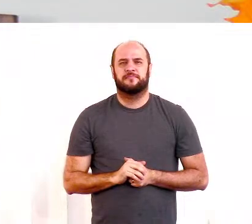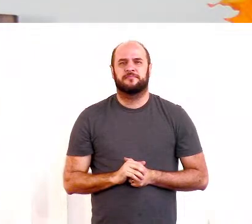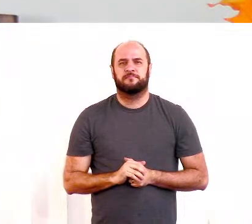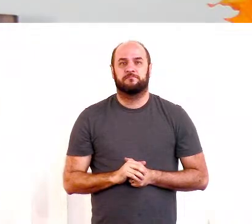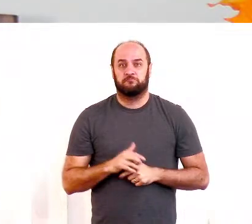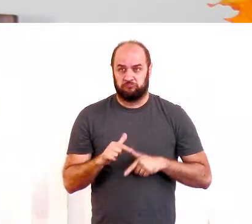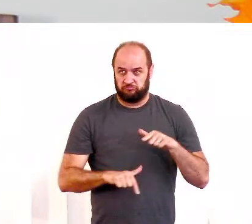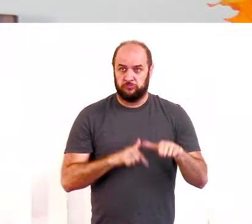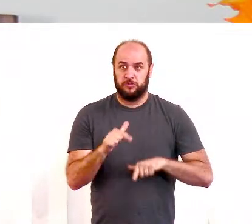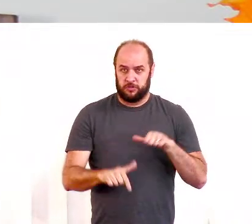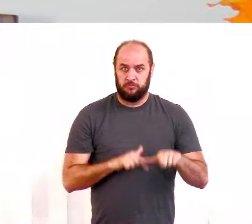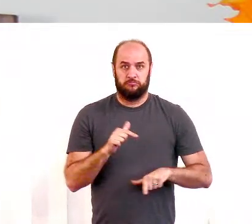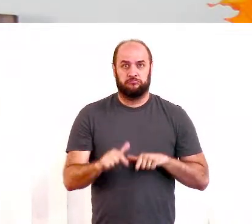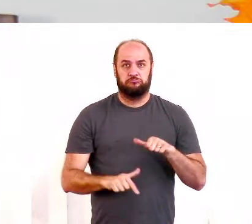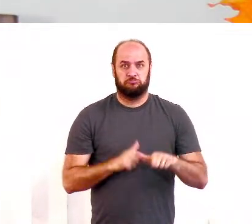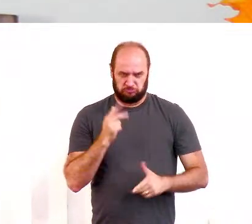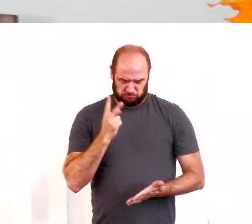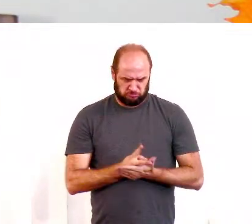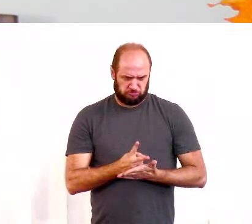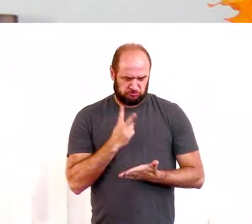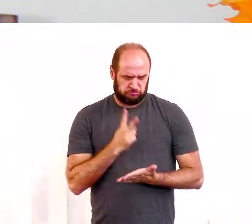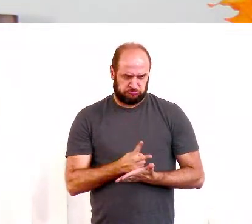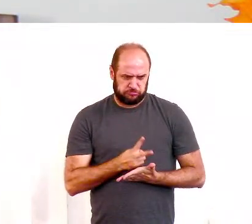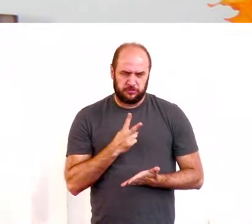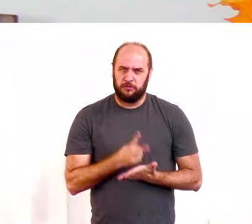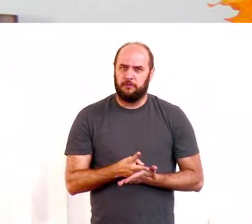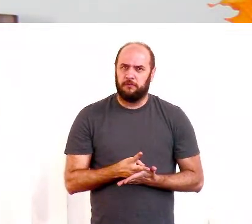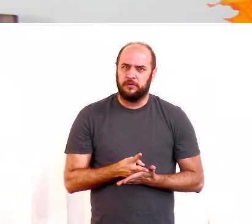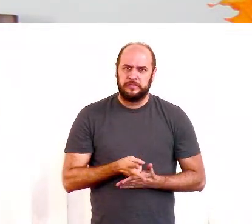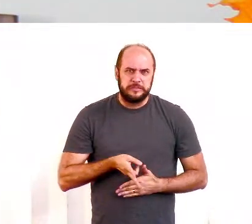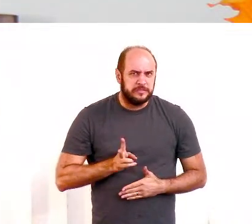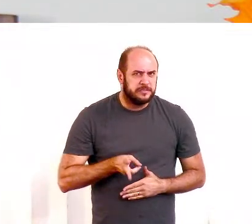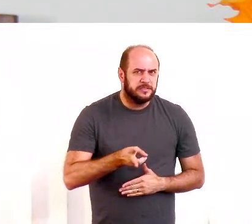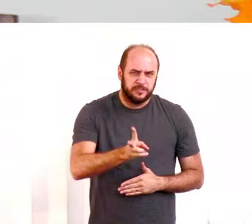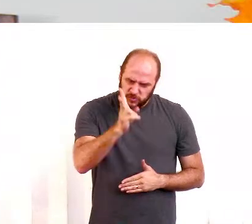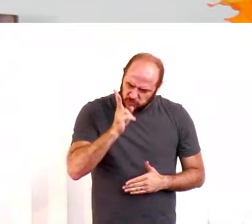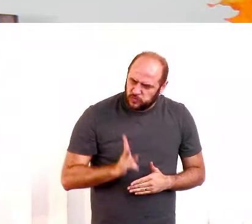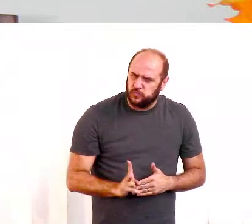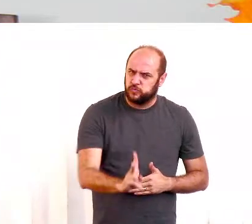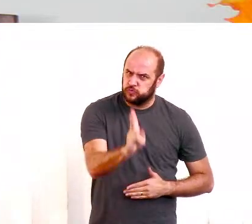Trabalhe, persevere, sem preguiça.